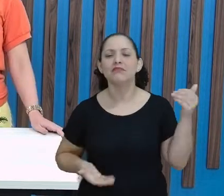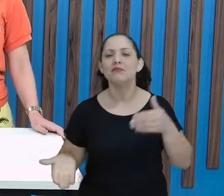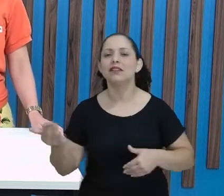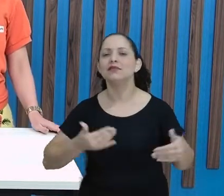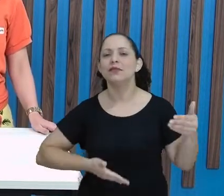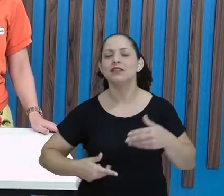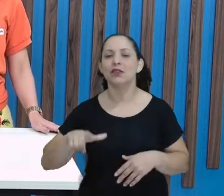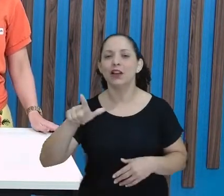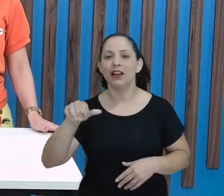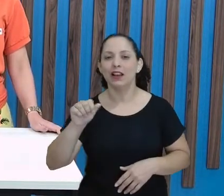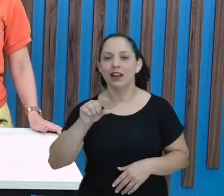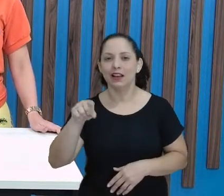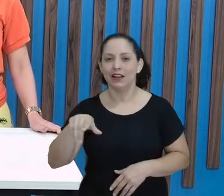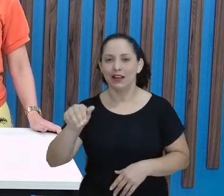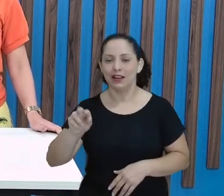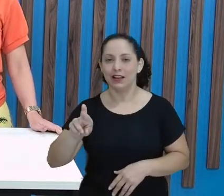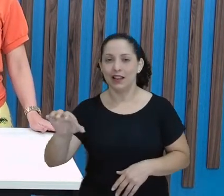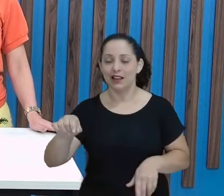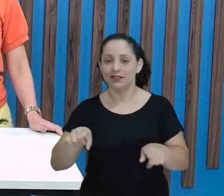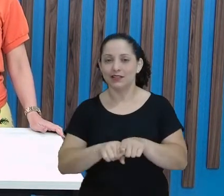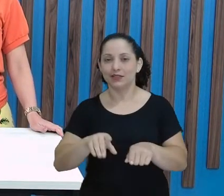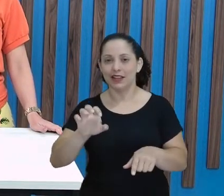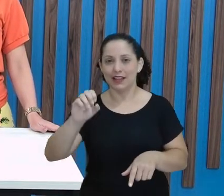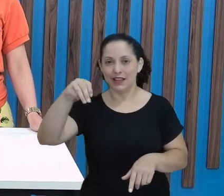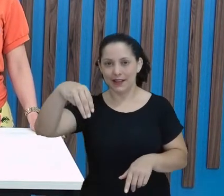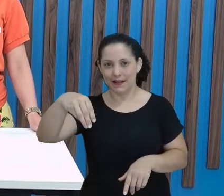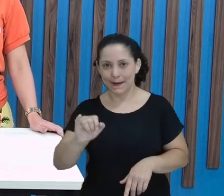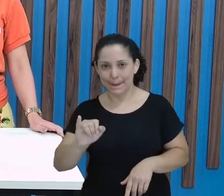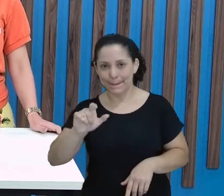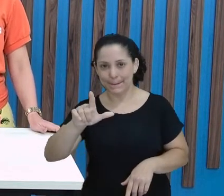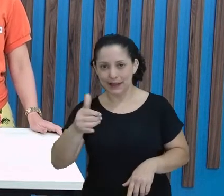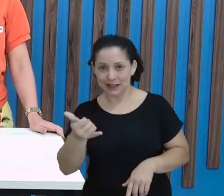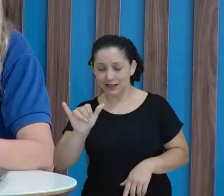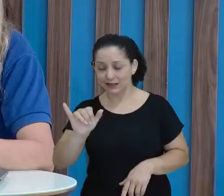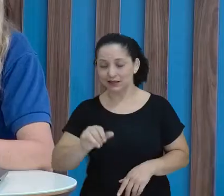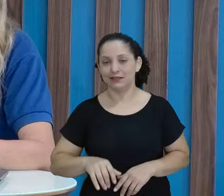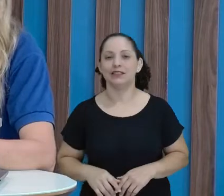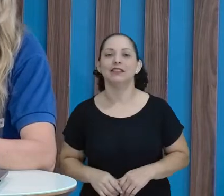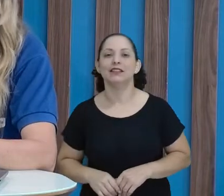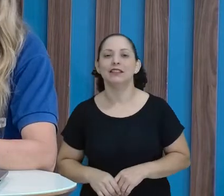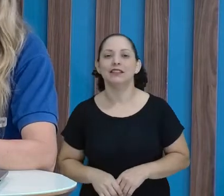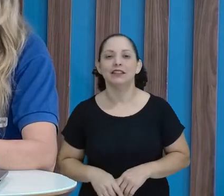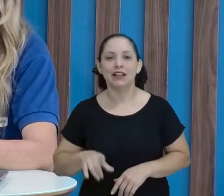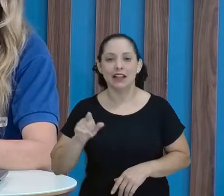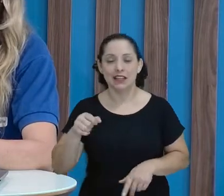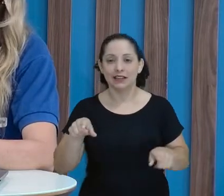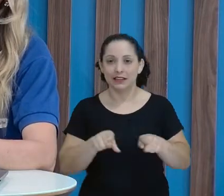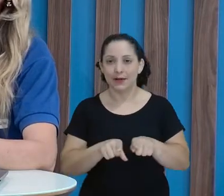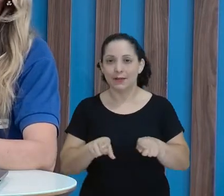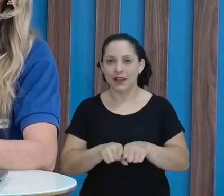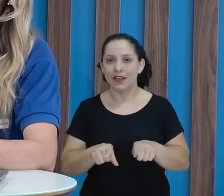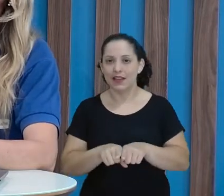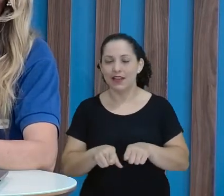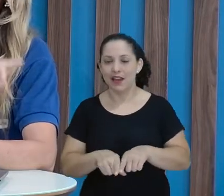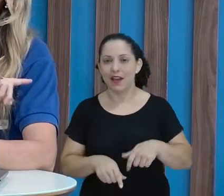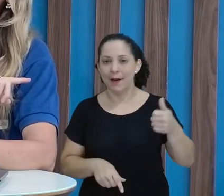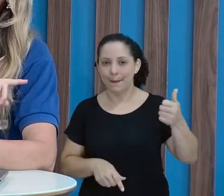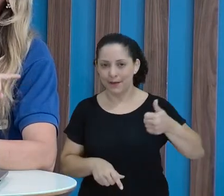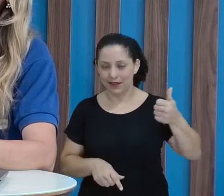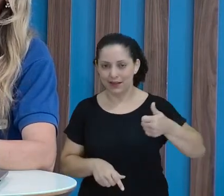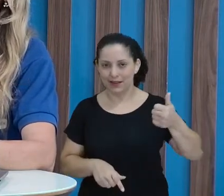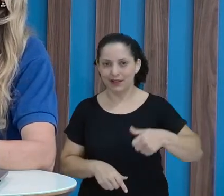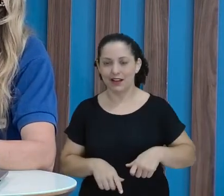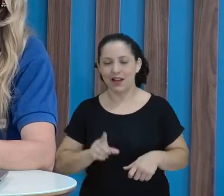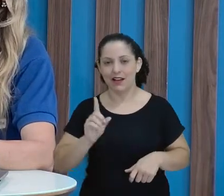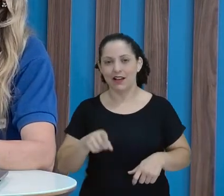Lázaro, da Emily? Quero ouvir vocês também, viu, crianças? O Lázaro respondeu a primeira também. Porque maravilha. Quando o Lázaro